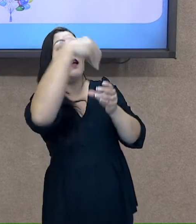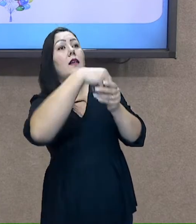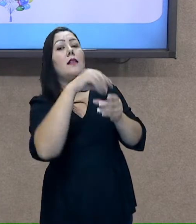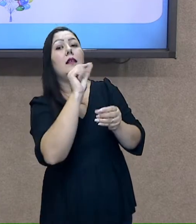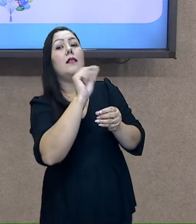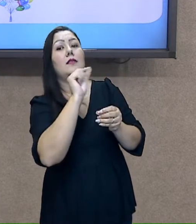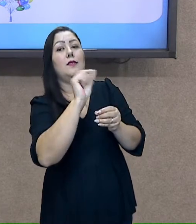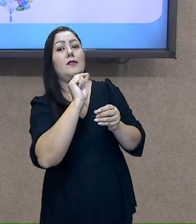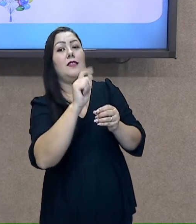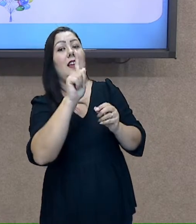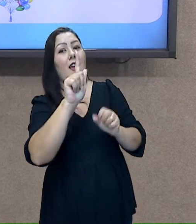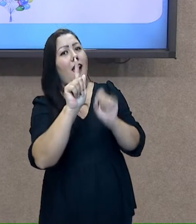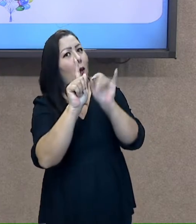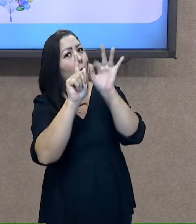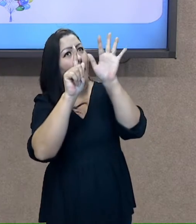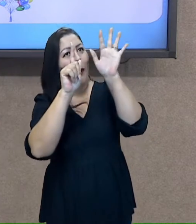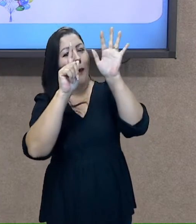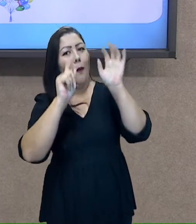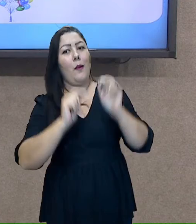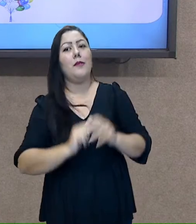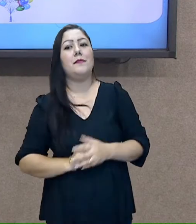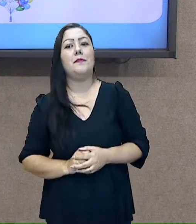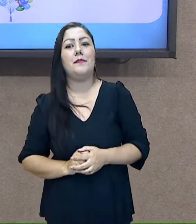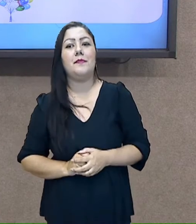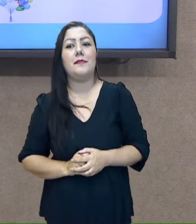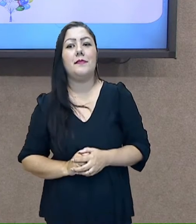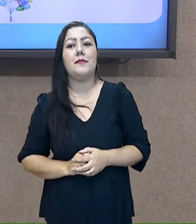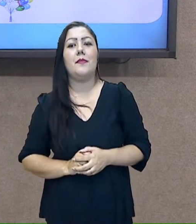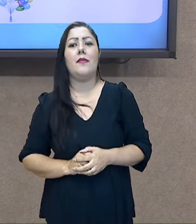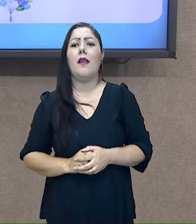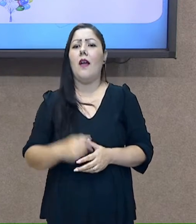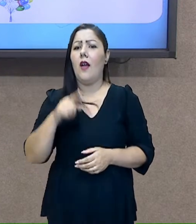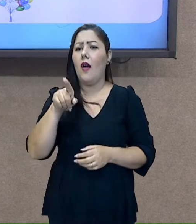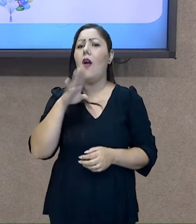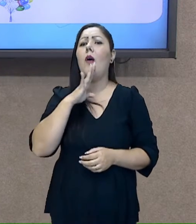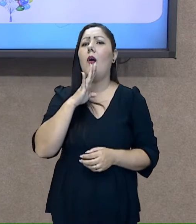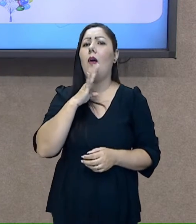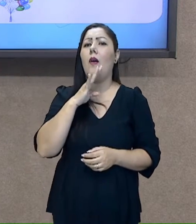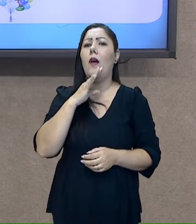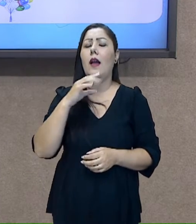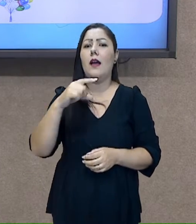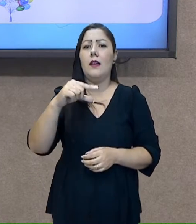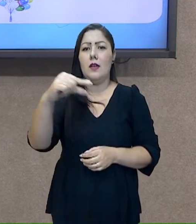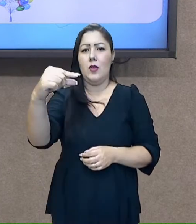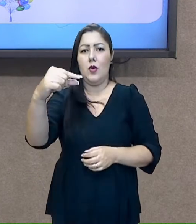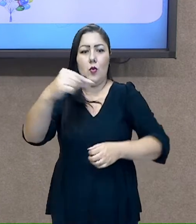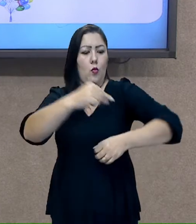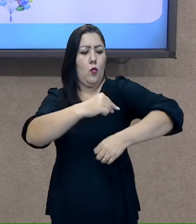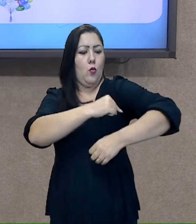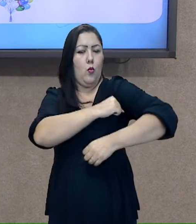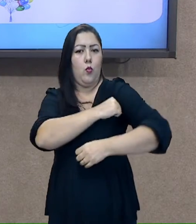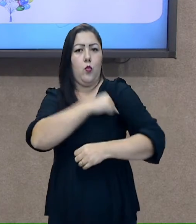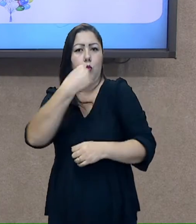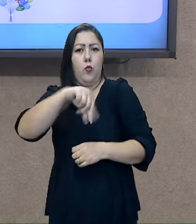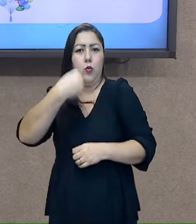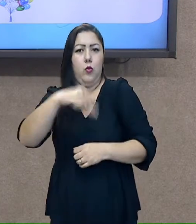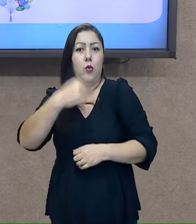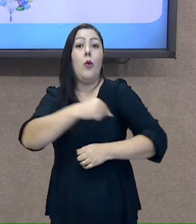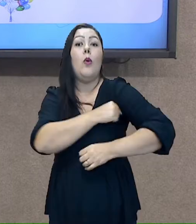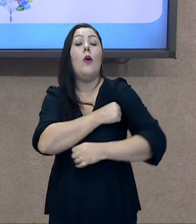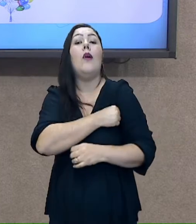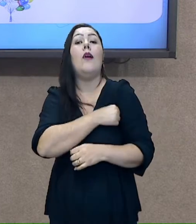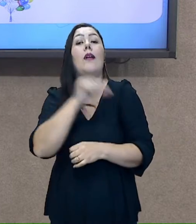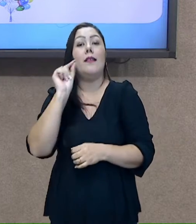dão este efeito. Conhece este instrumento utilizado para medir temperatura? Qual o nome